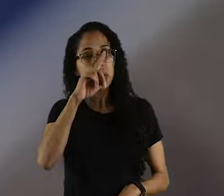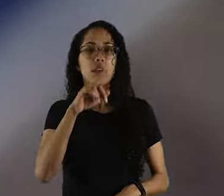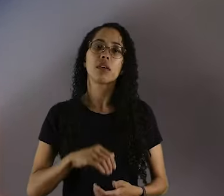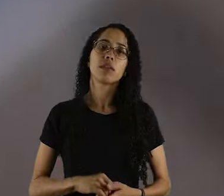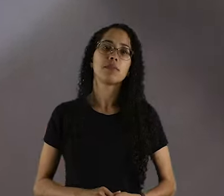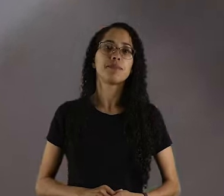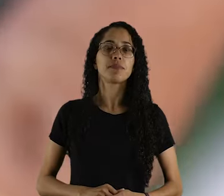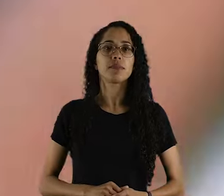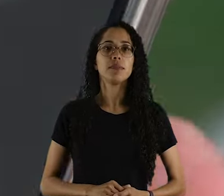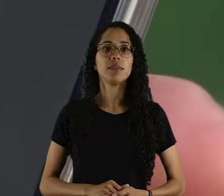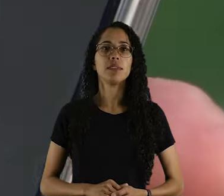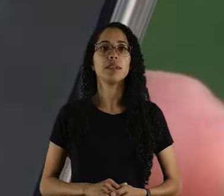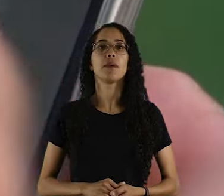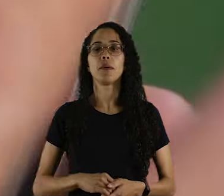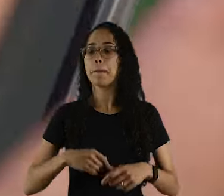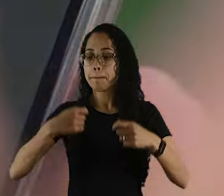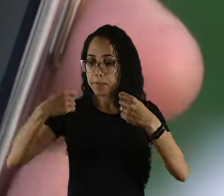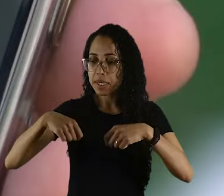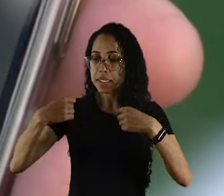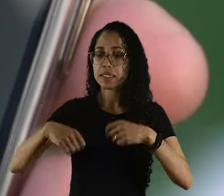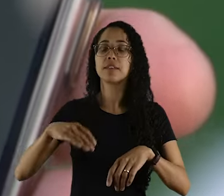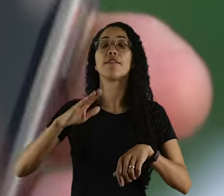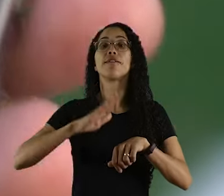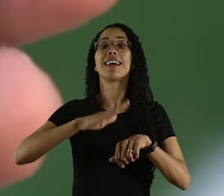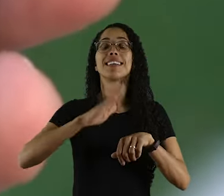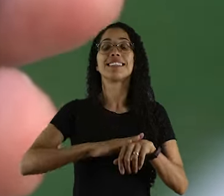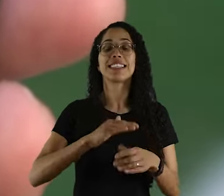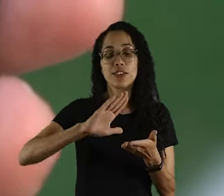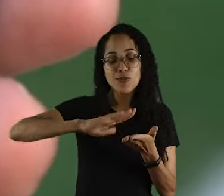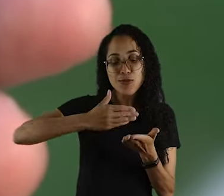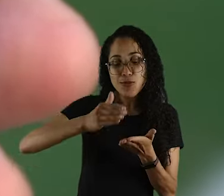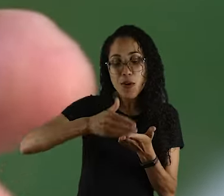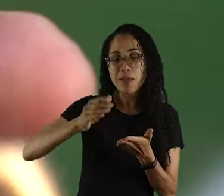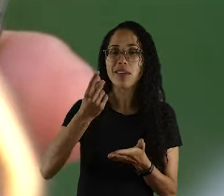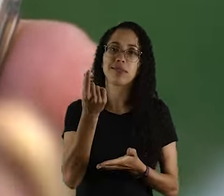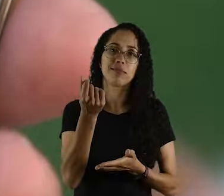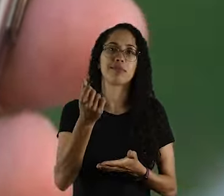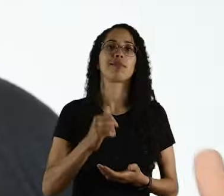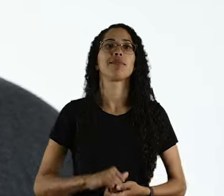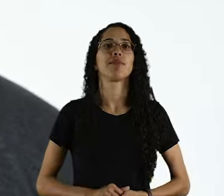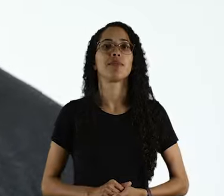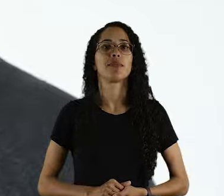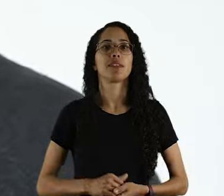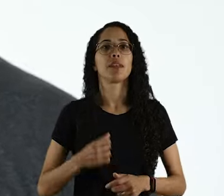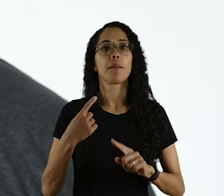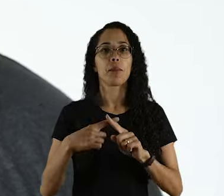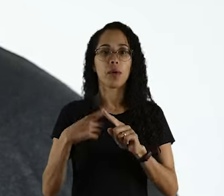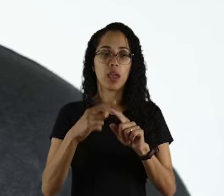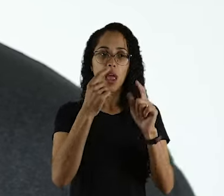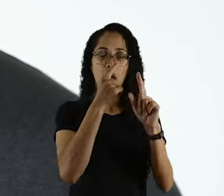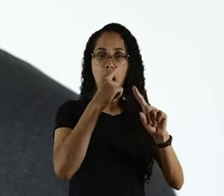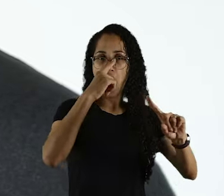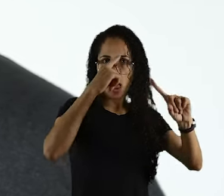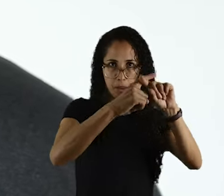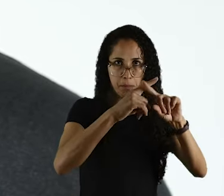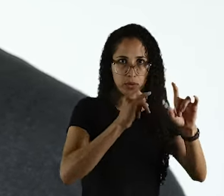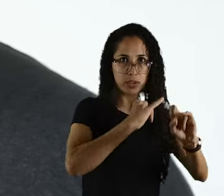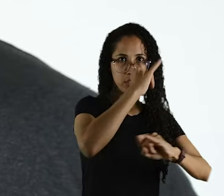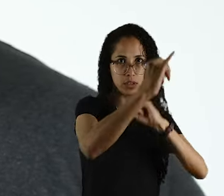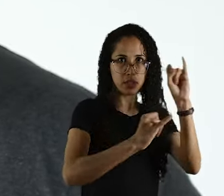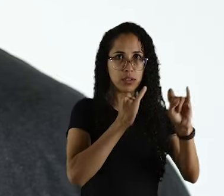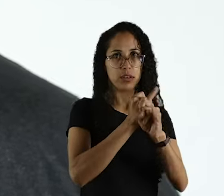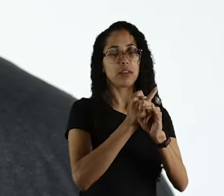As apostas esportivas é a novidade, né? Querendo ou não, hoje em dia essas apostas online estão sendo um investimento. Porque